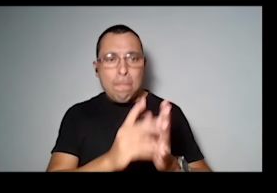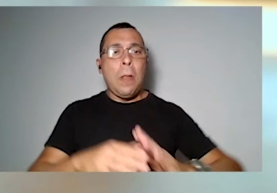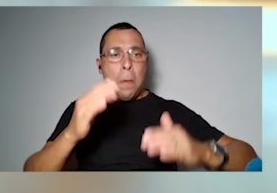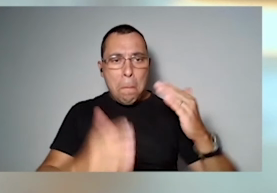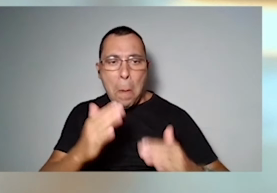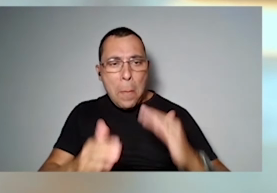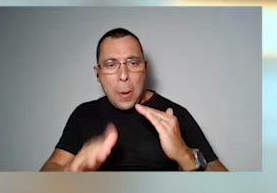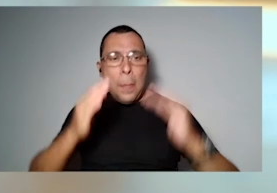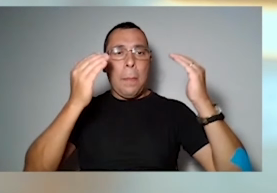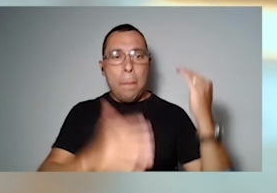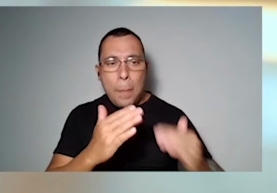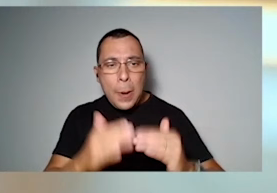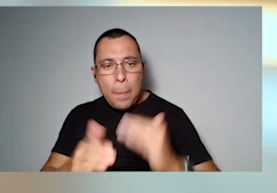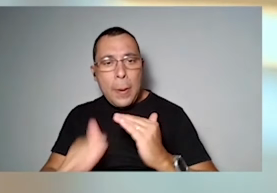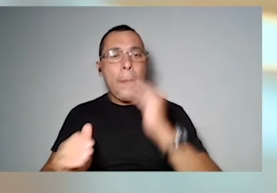Africaniei.